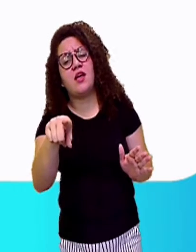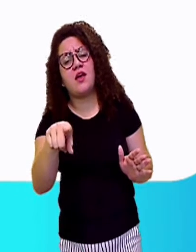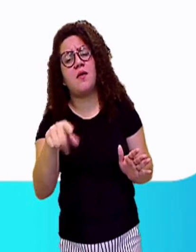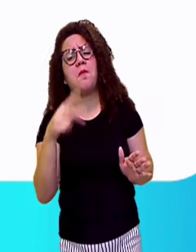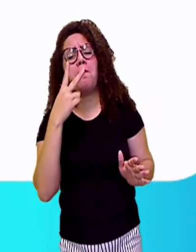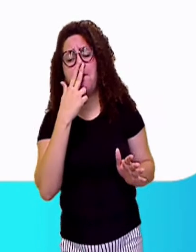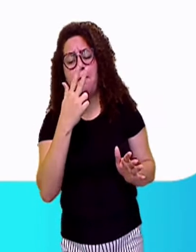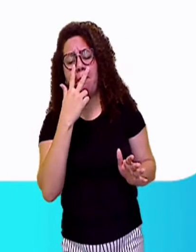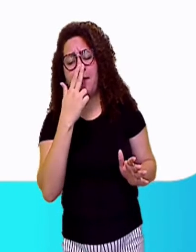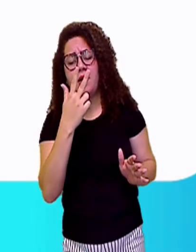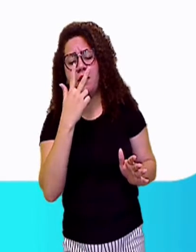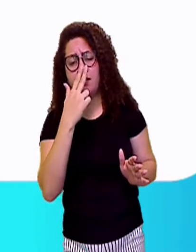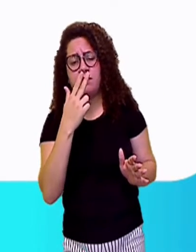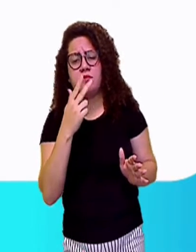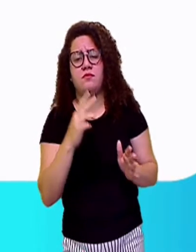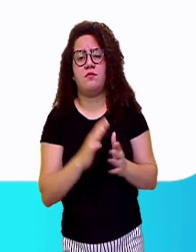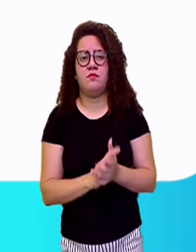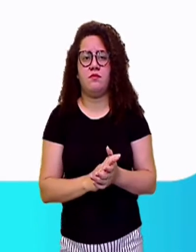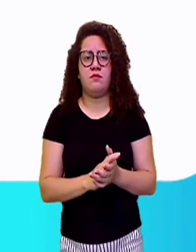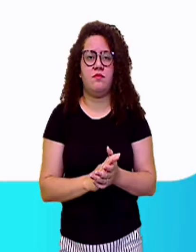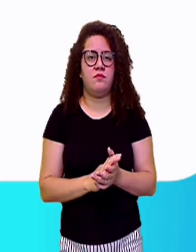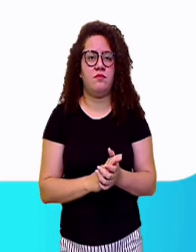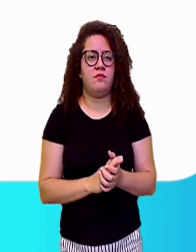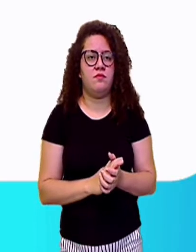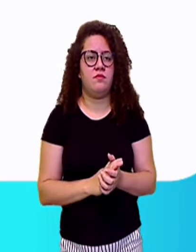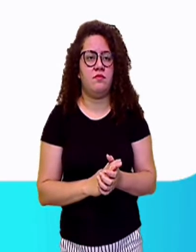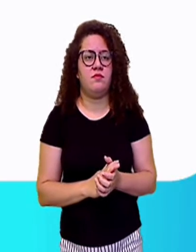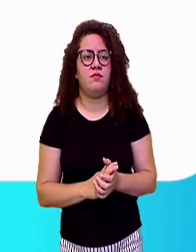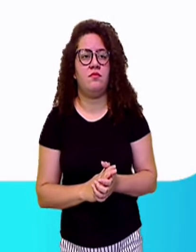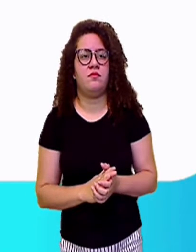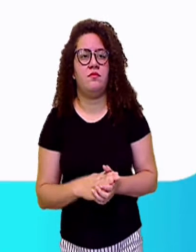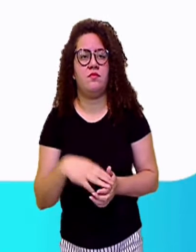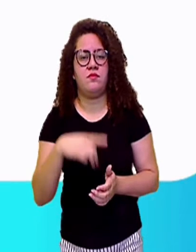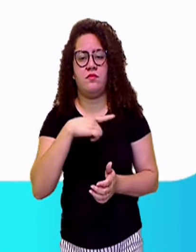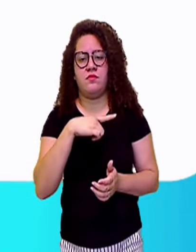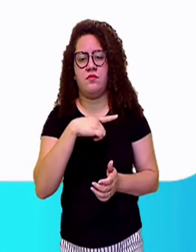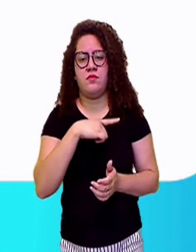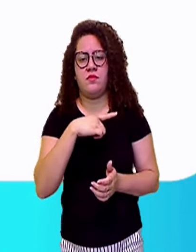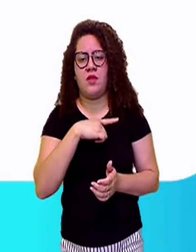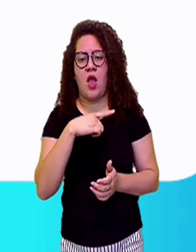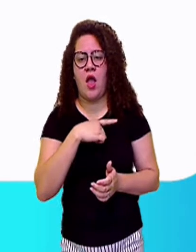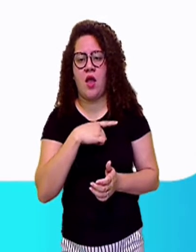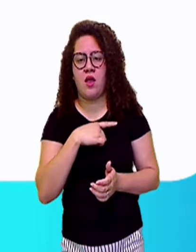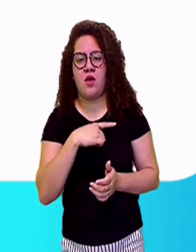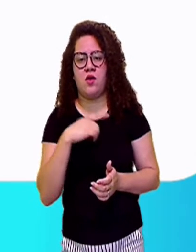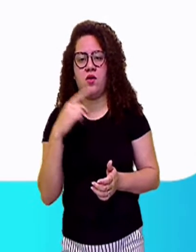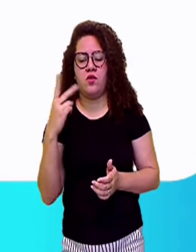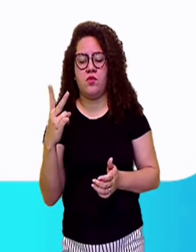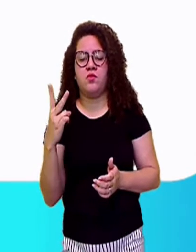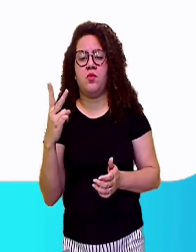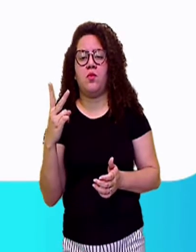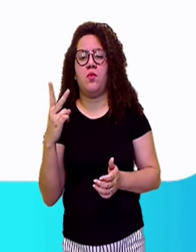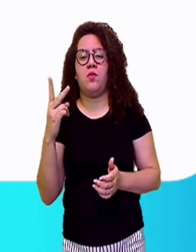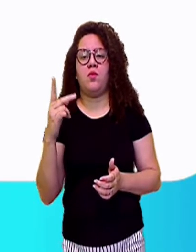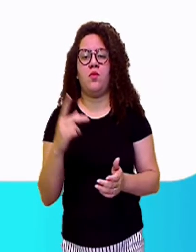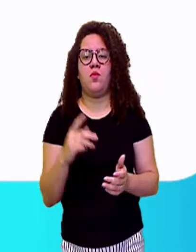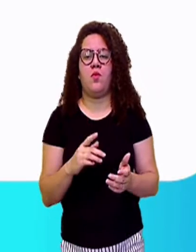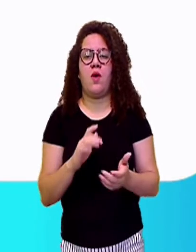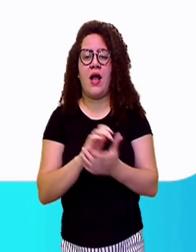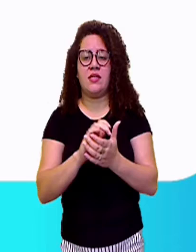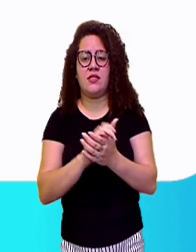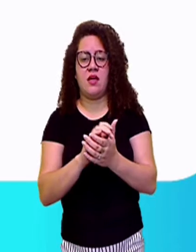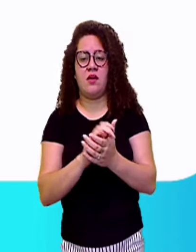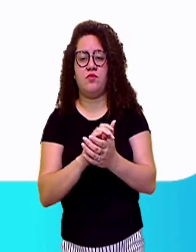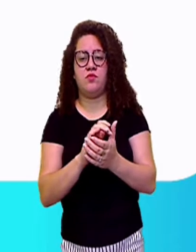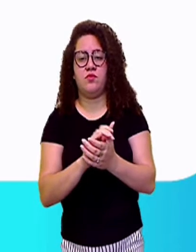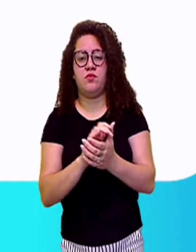com a apresentada a seguir. Então, tem esse casal aqui, está na sorveteria, e ela